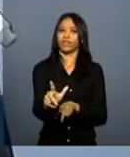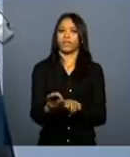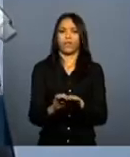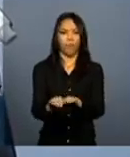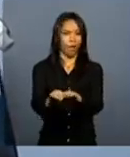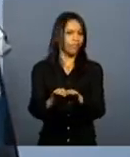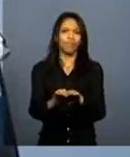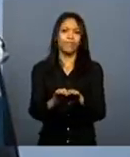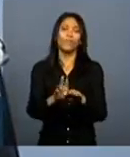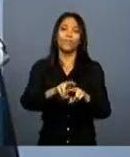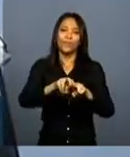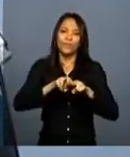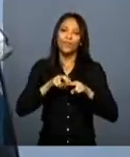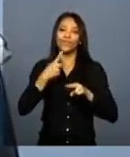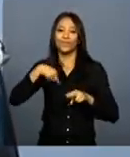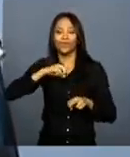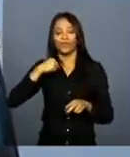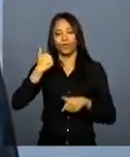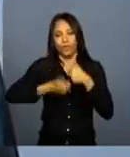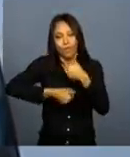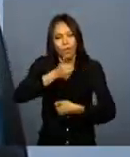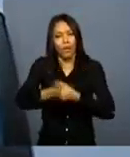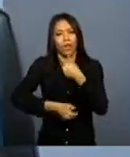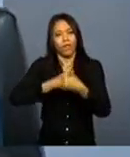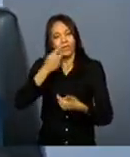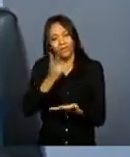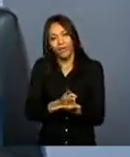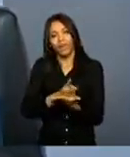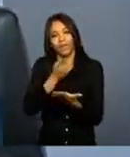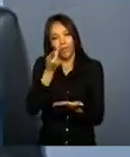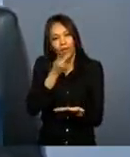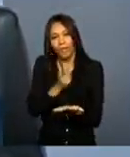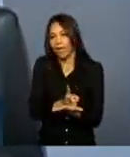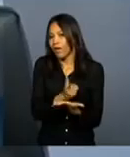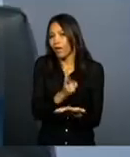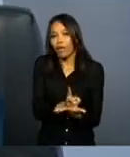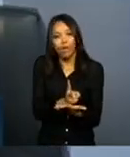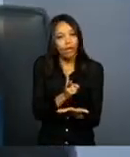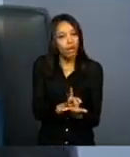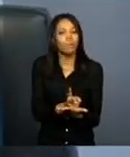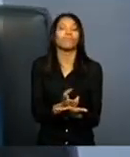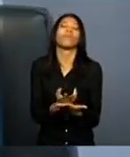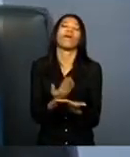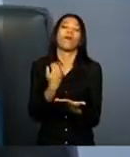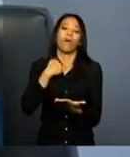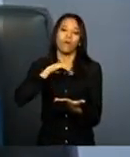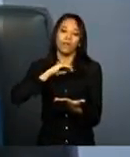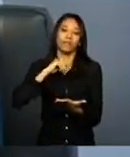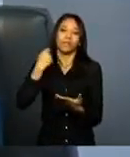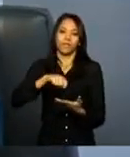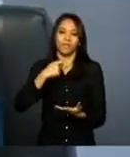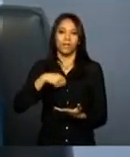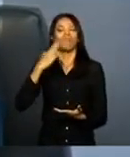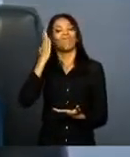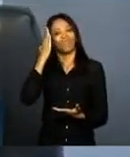construiu, estamos longe de chegar perto, já toda vez vou ficar repetindo isso, mas nós temos que reconhecer o que nós fizemos.